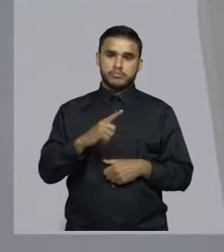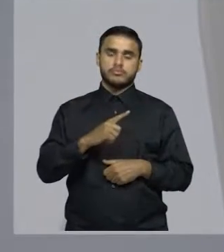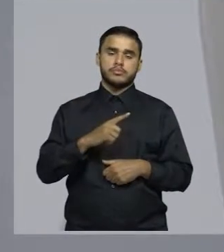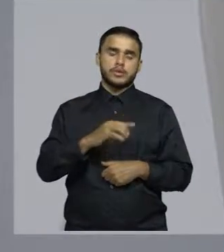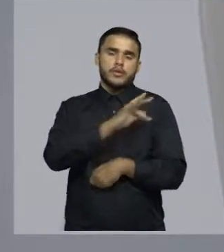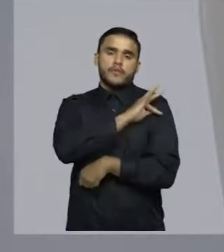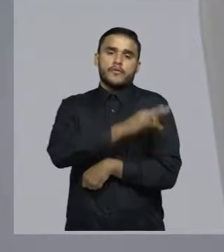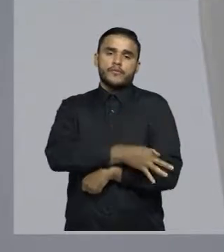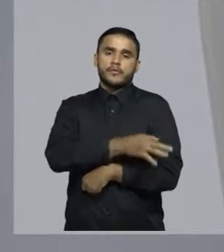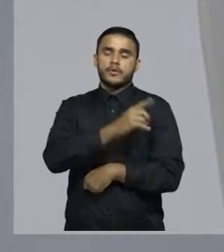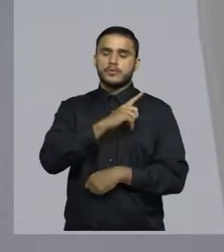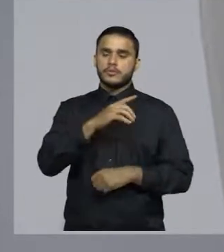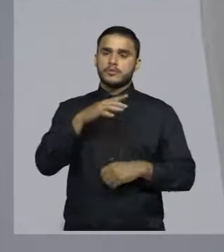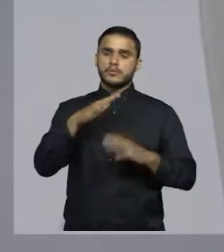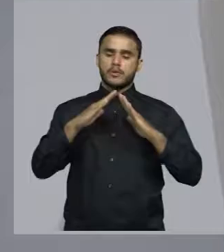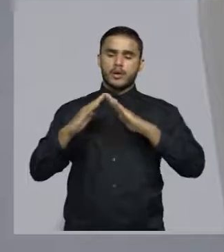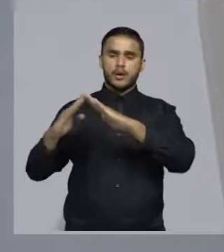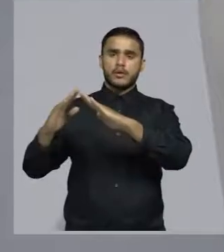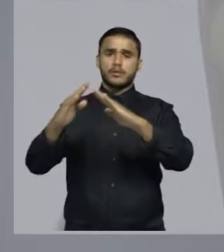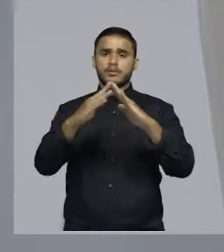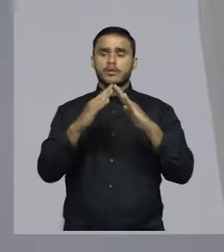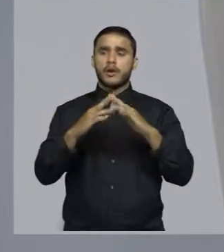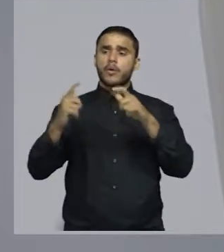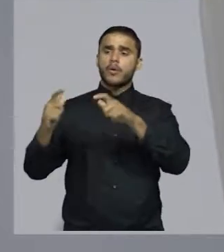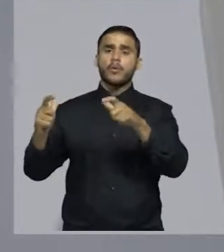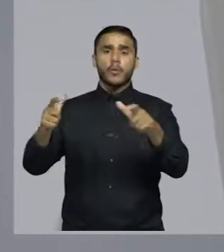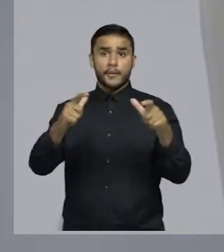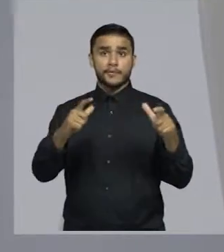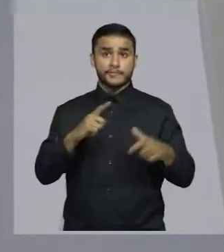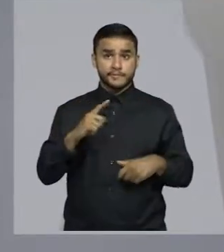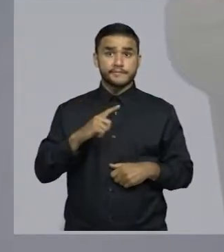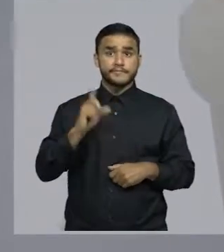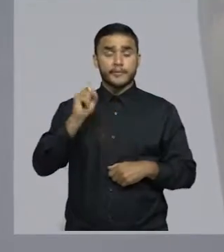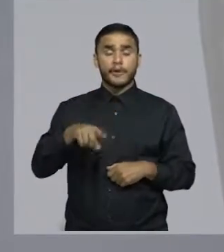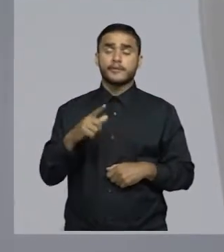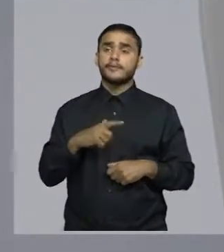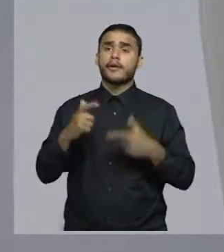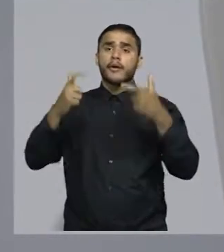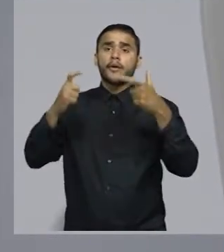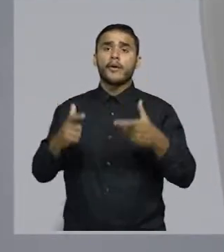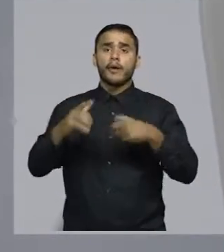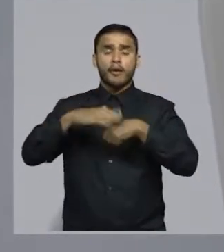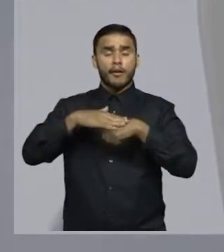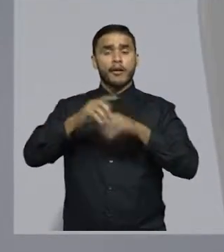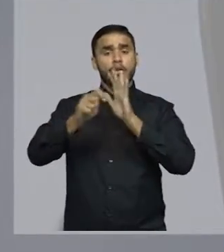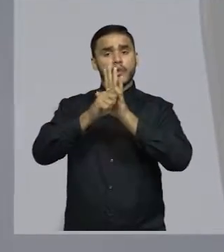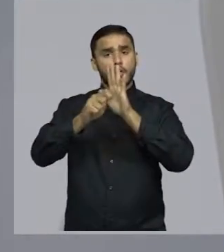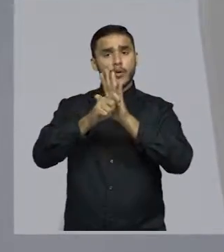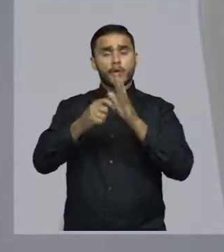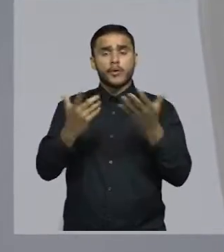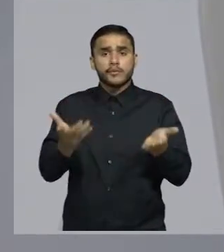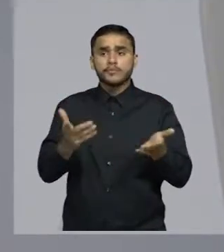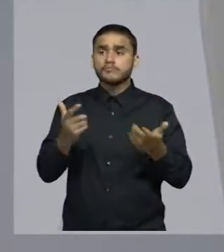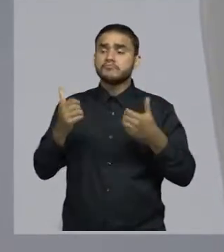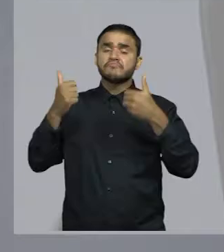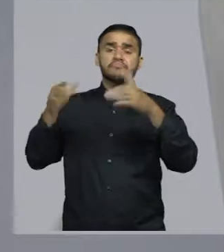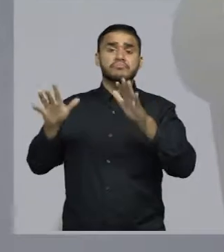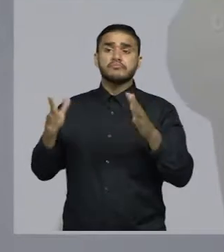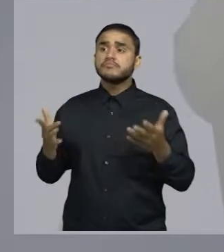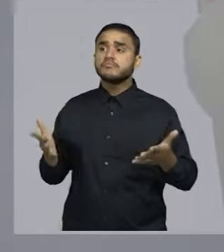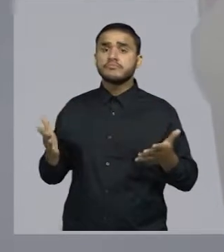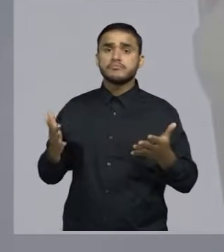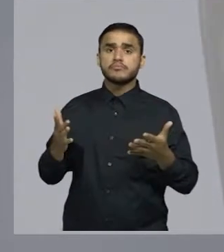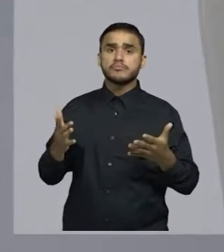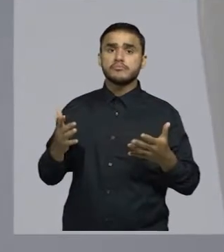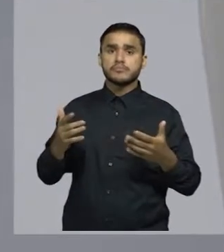dessa escola a gente tem áreas de abandono, tem né, ambientes que são propícios ao uso de drogas,